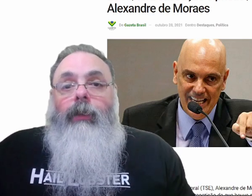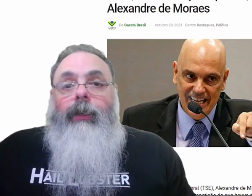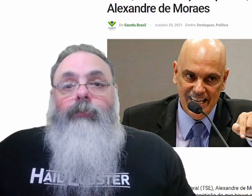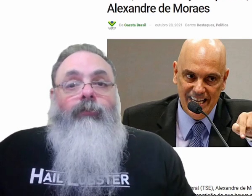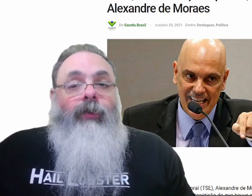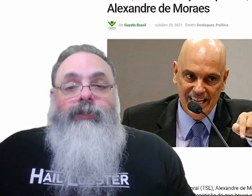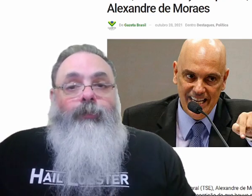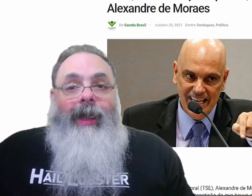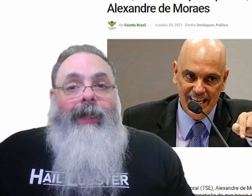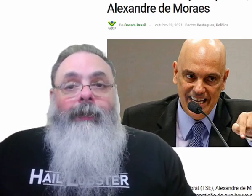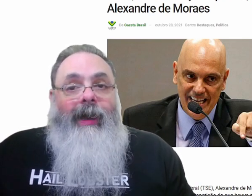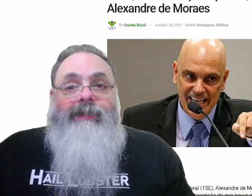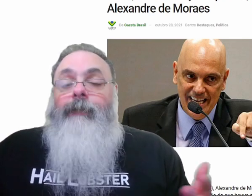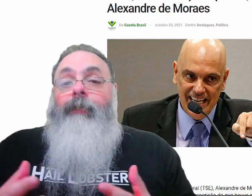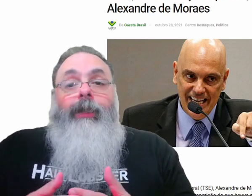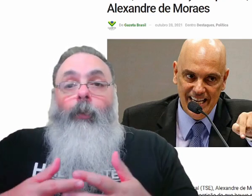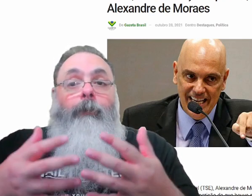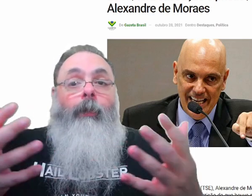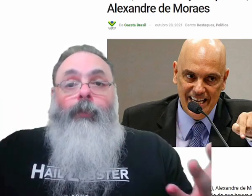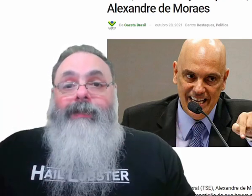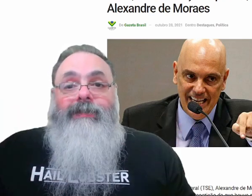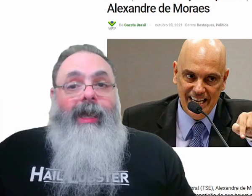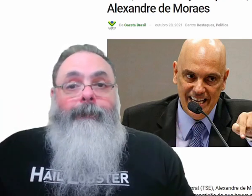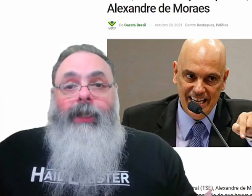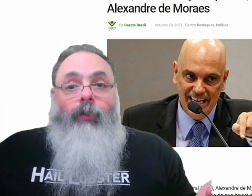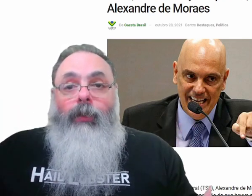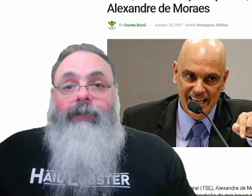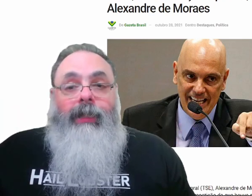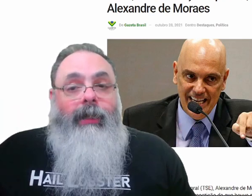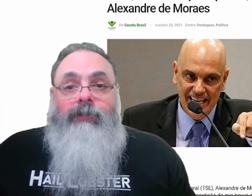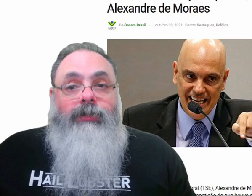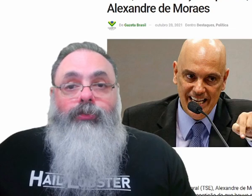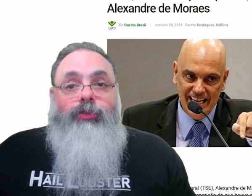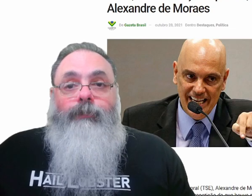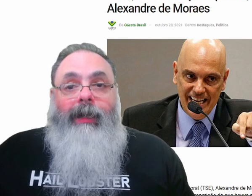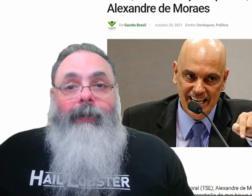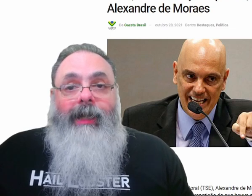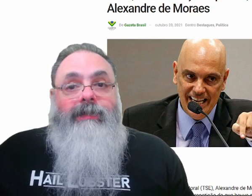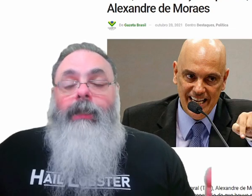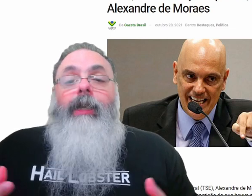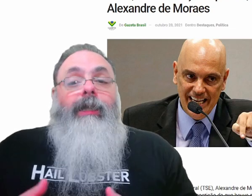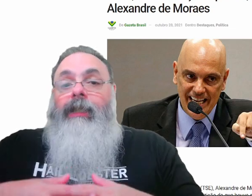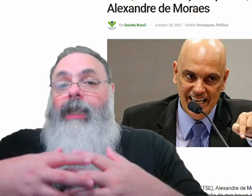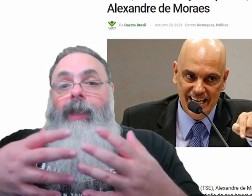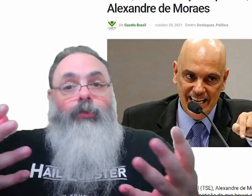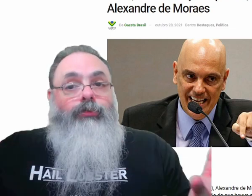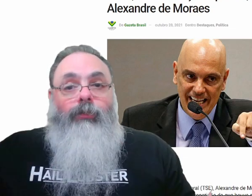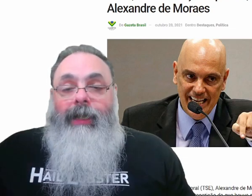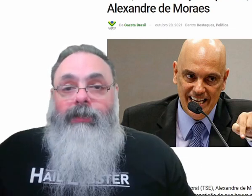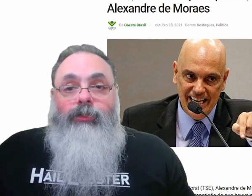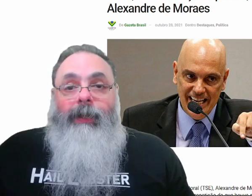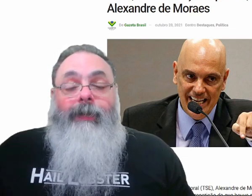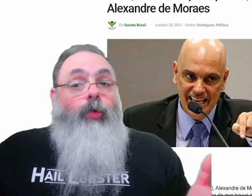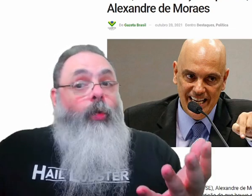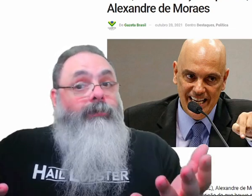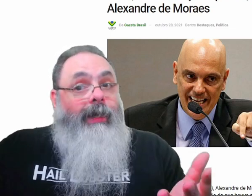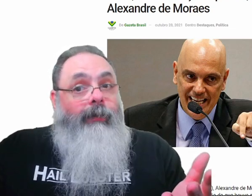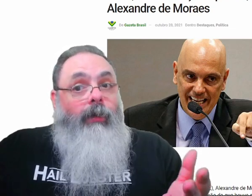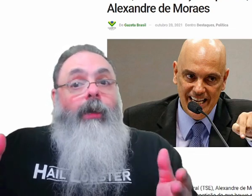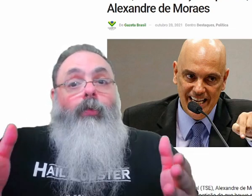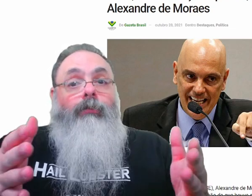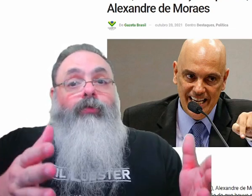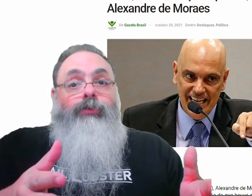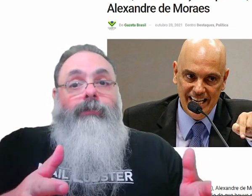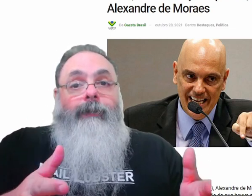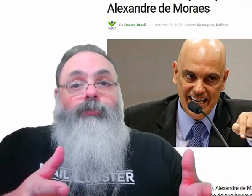do que foi disparado em massa que o próprio WhatsApp negou que tenha tido disparem massa que ninguém mostrou nada de espaço